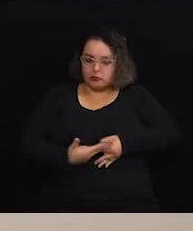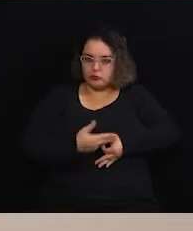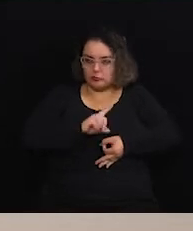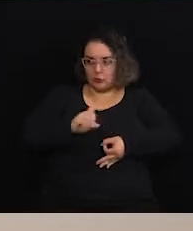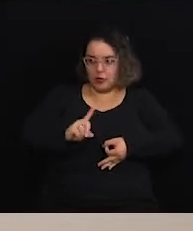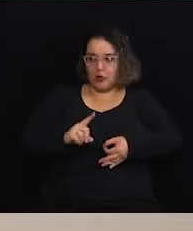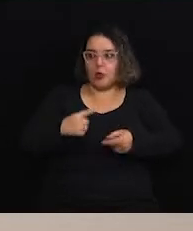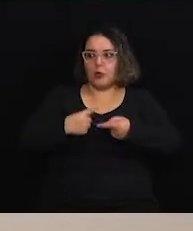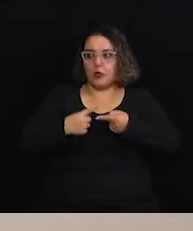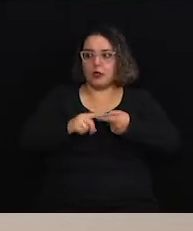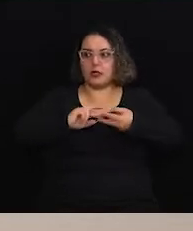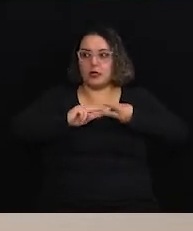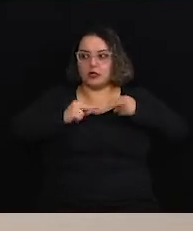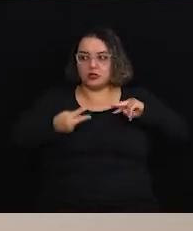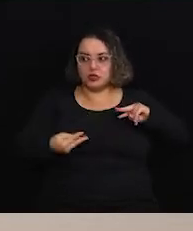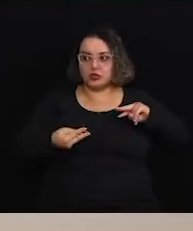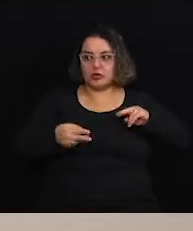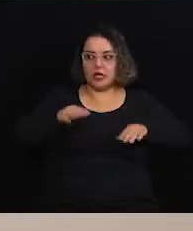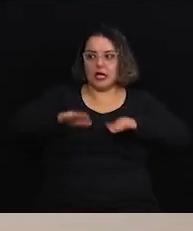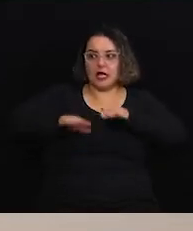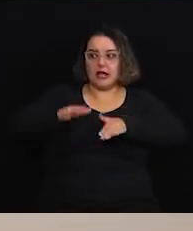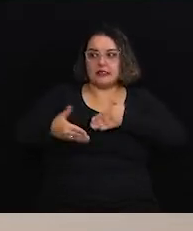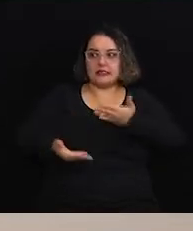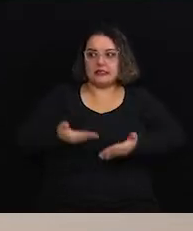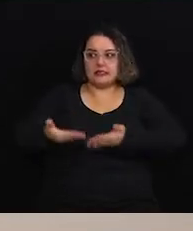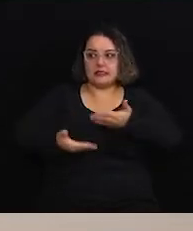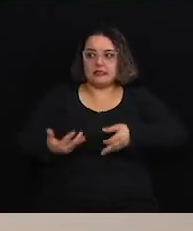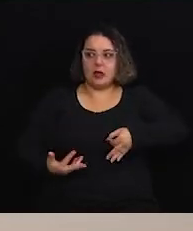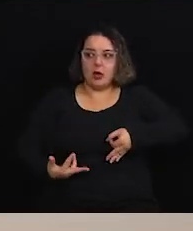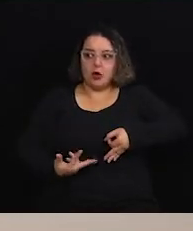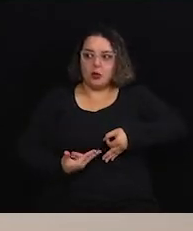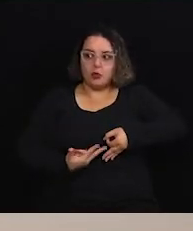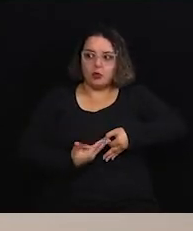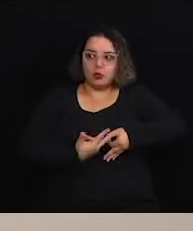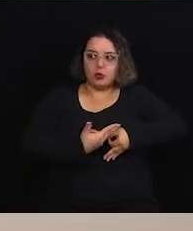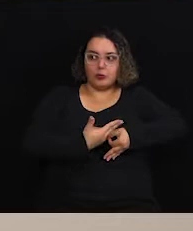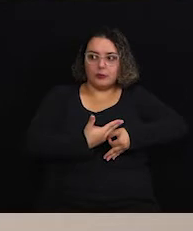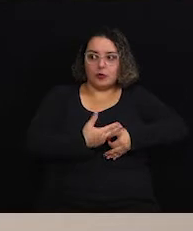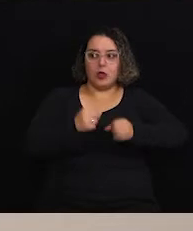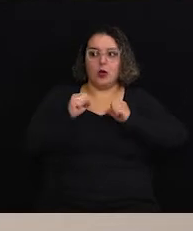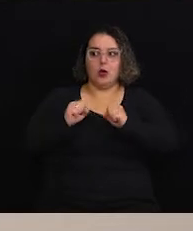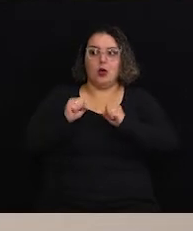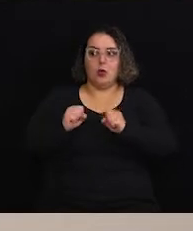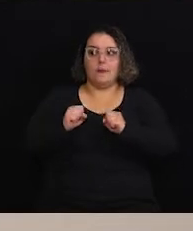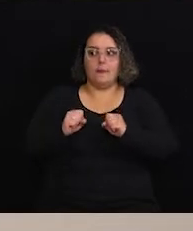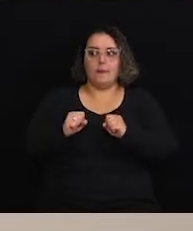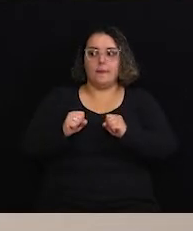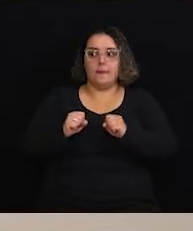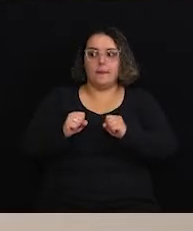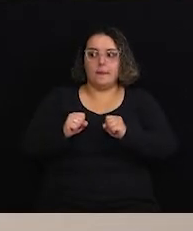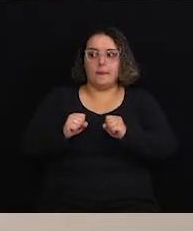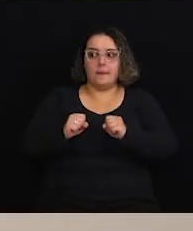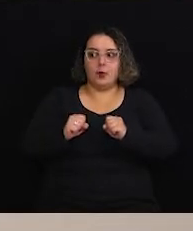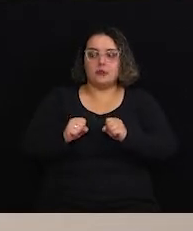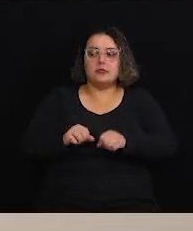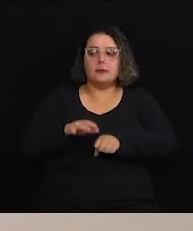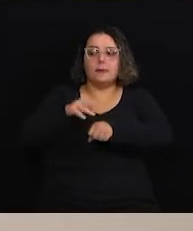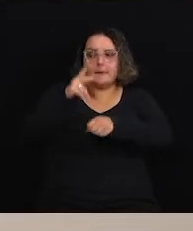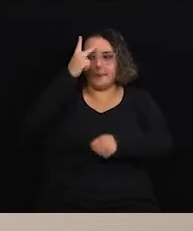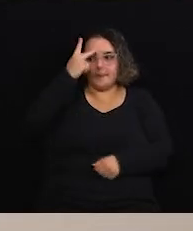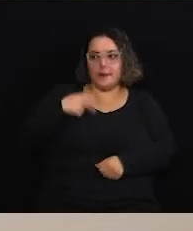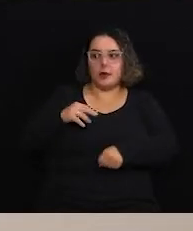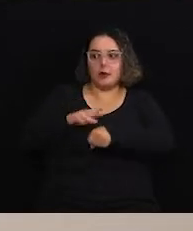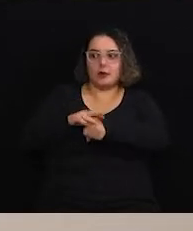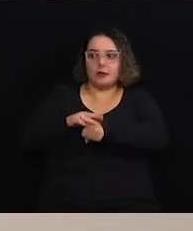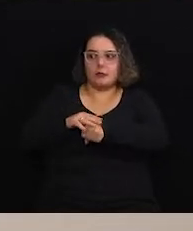genético, né? Então, muitas vezes você só tratar ela cirurgicamente, você implica que ela pode ter retorno da doença. Então, ela